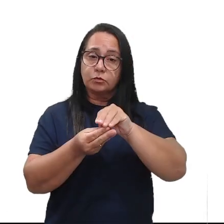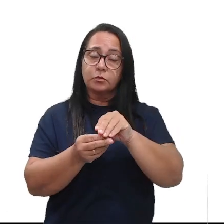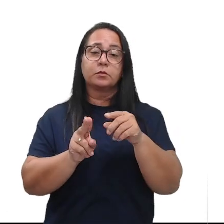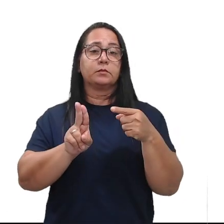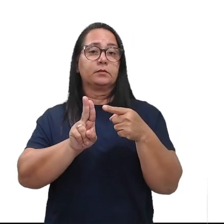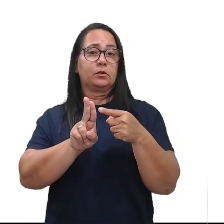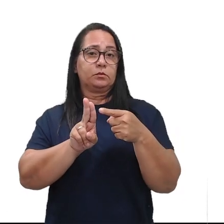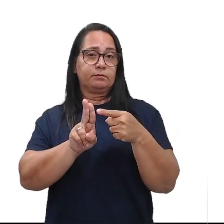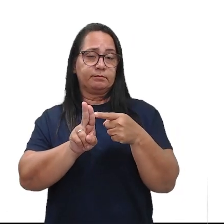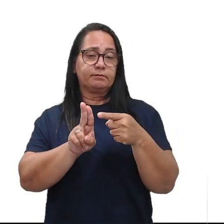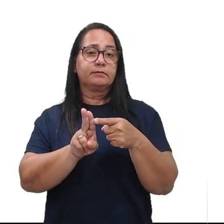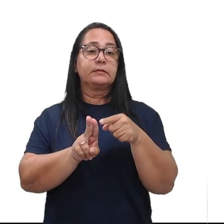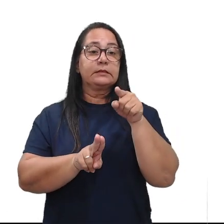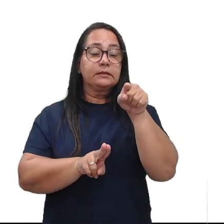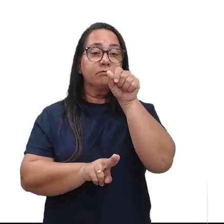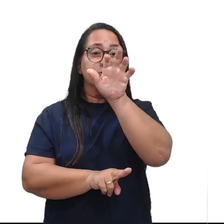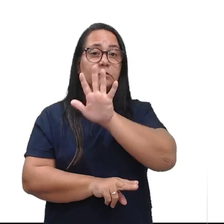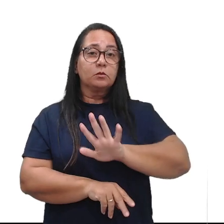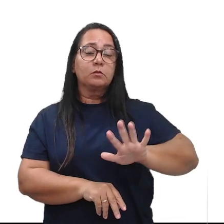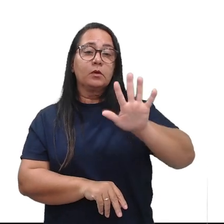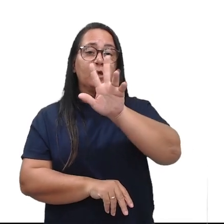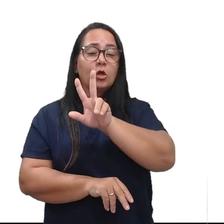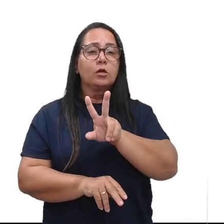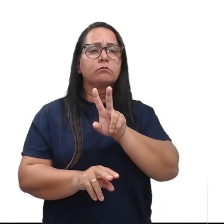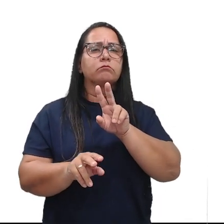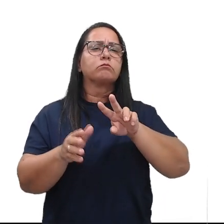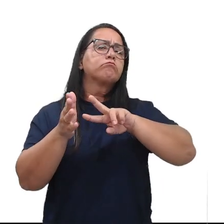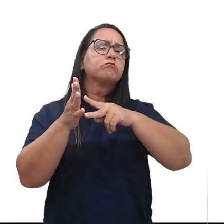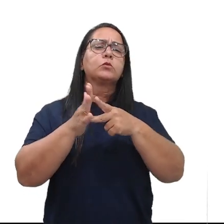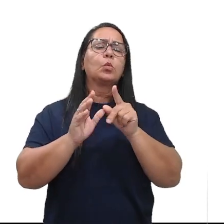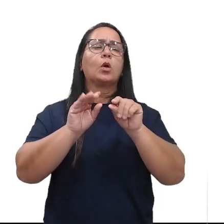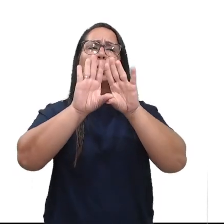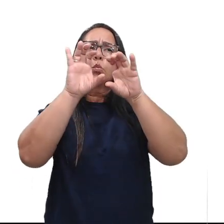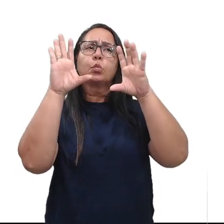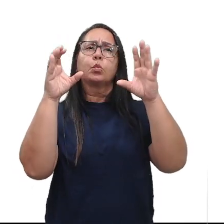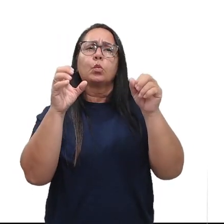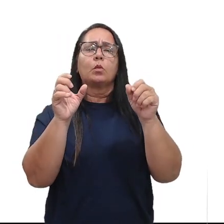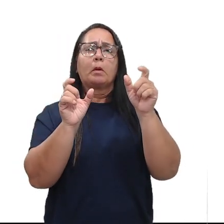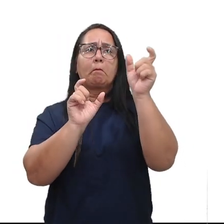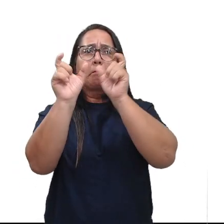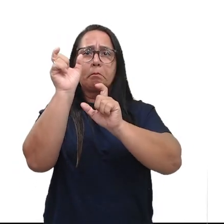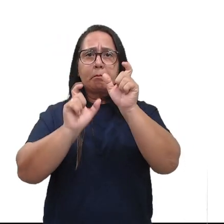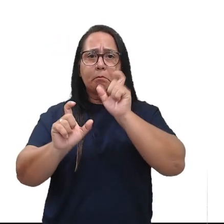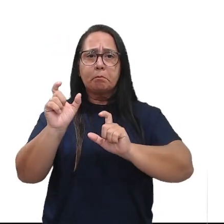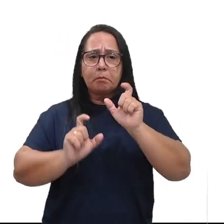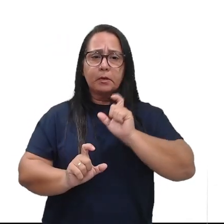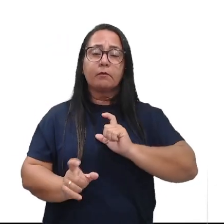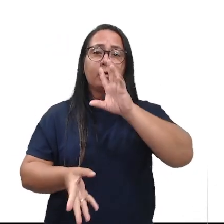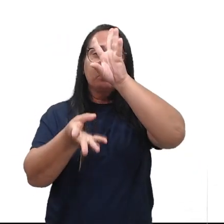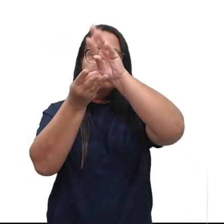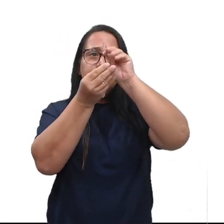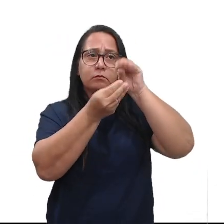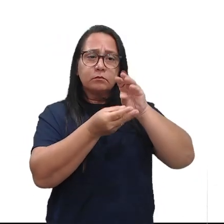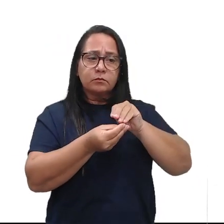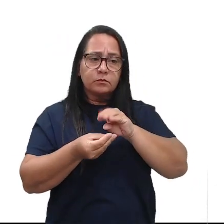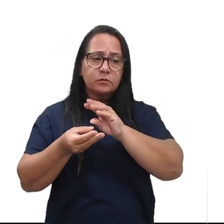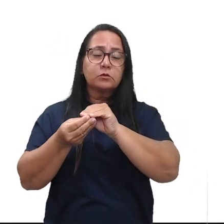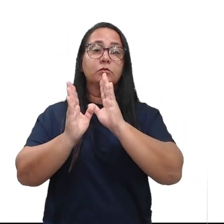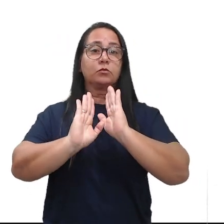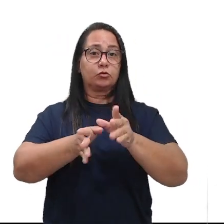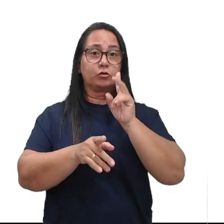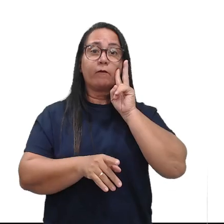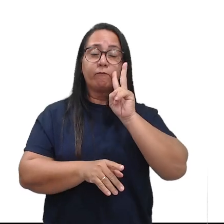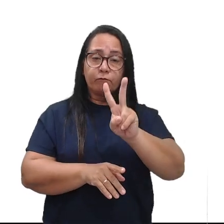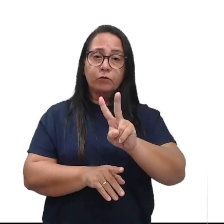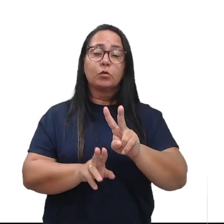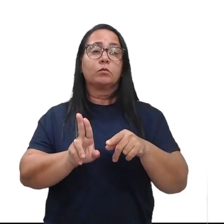Essa imagem chama-se nuvem de palavras. E nessa nuvem de palavras está um resumo de tudo que você viu na unidade